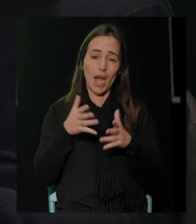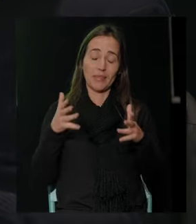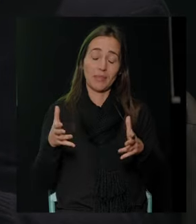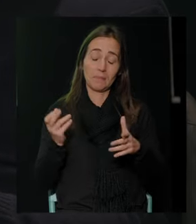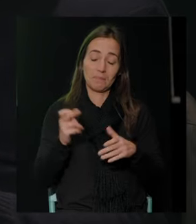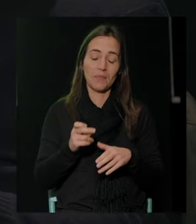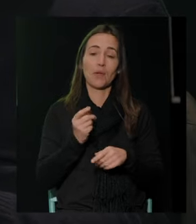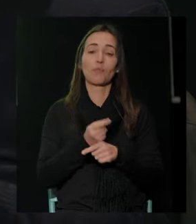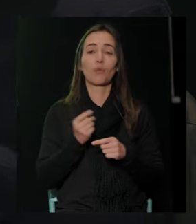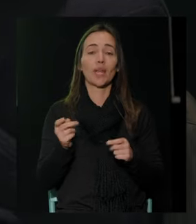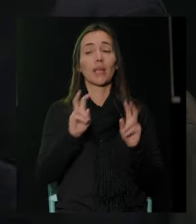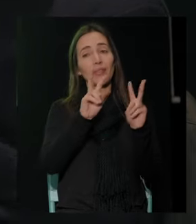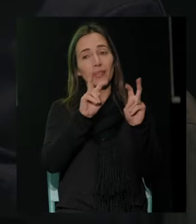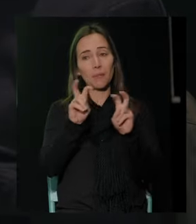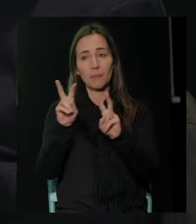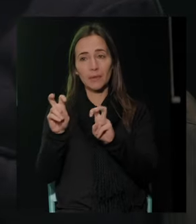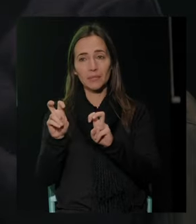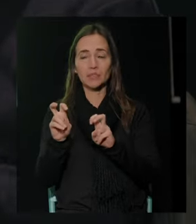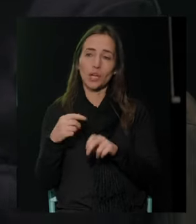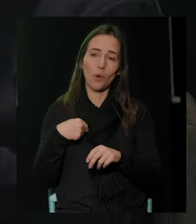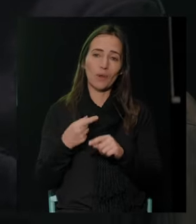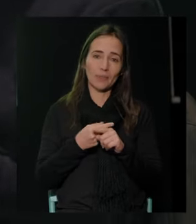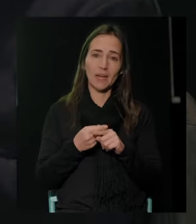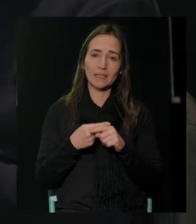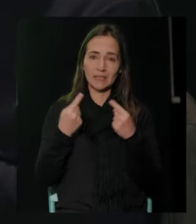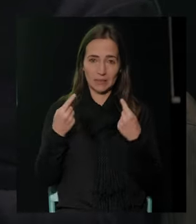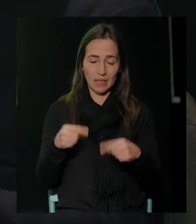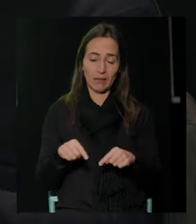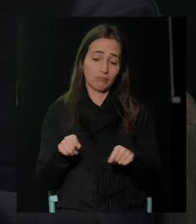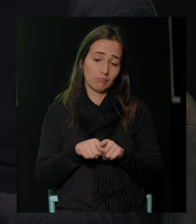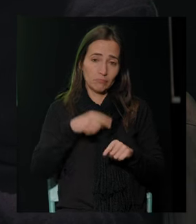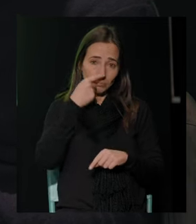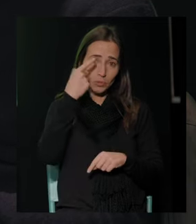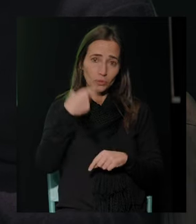matérias de que são matérias do meu interesse como cidadão,